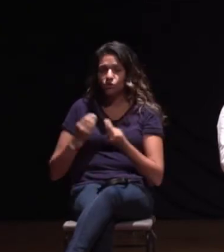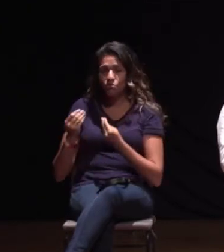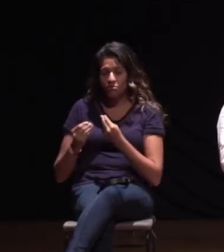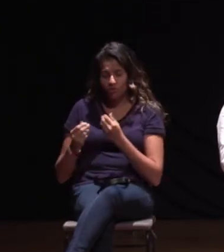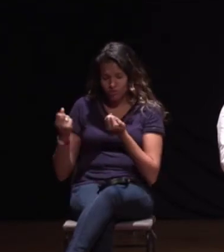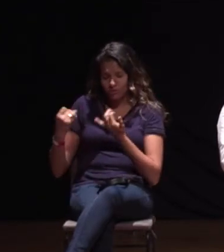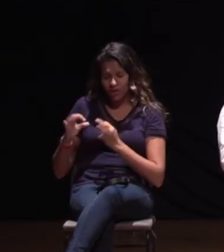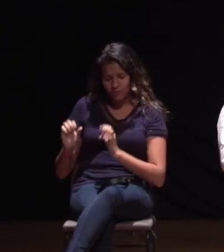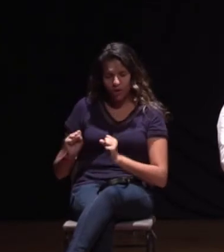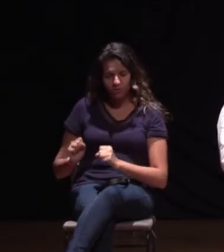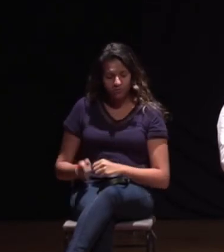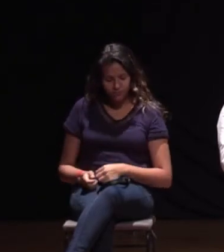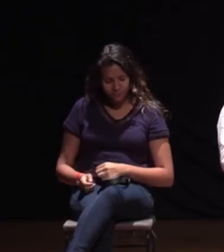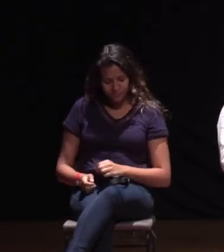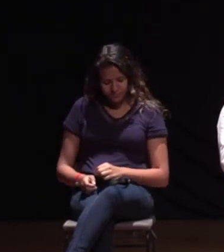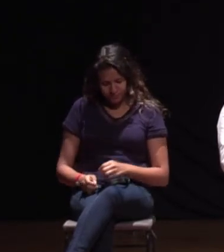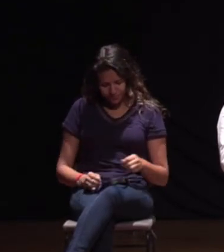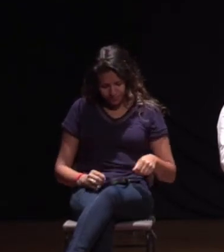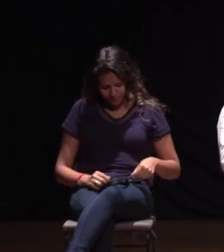sobre